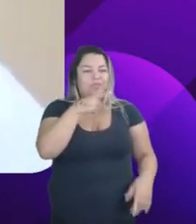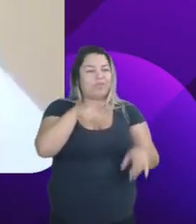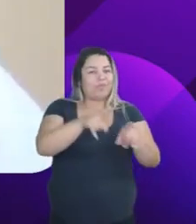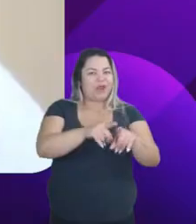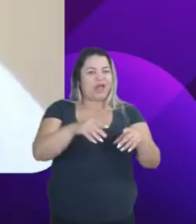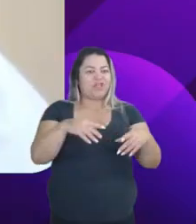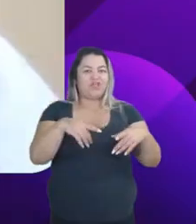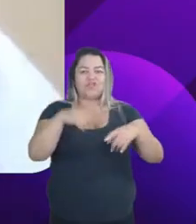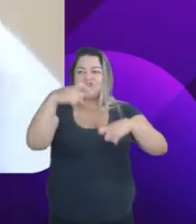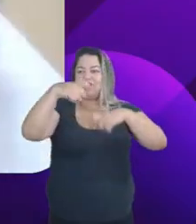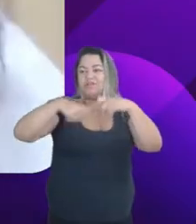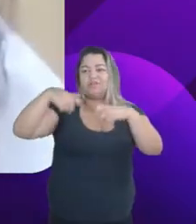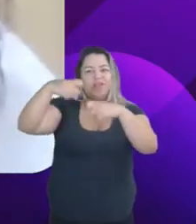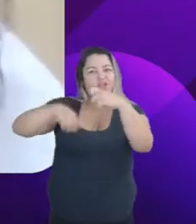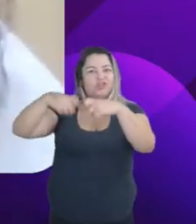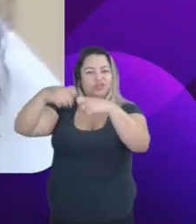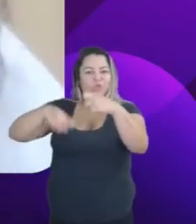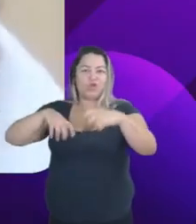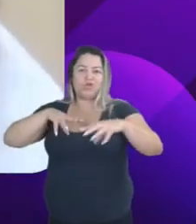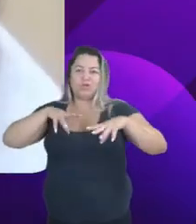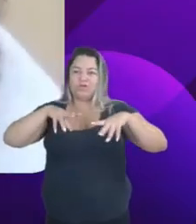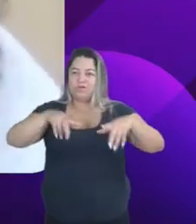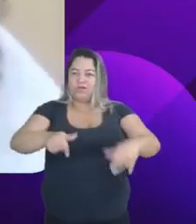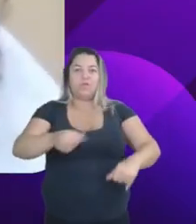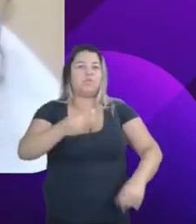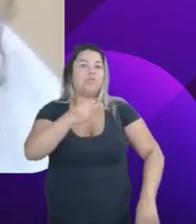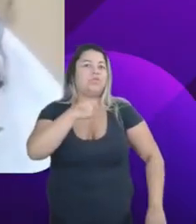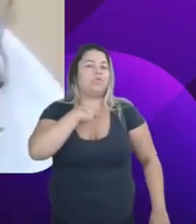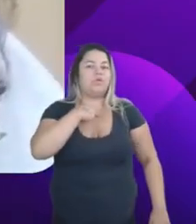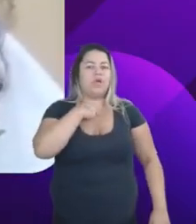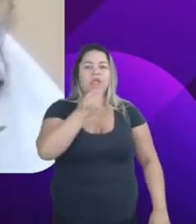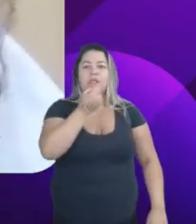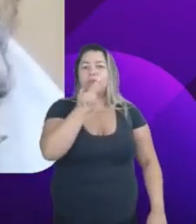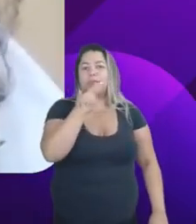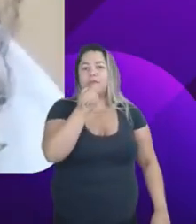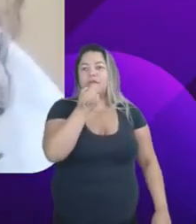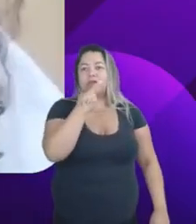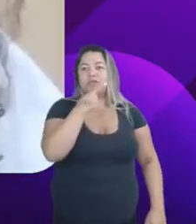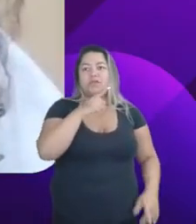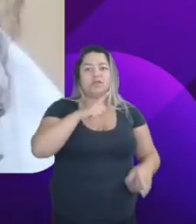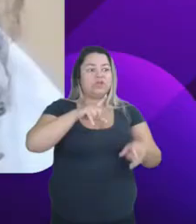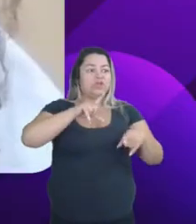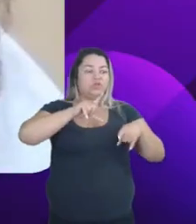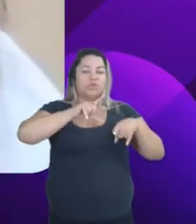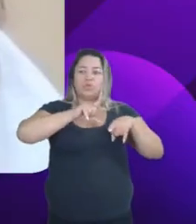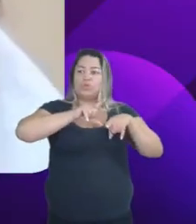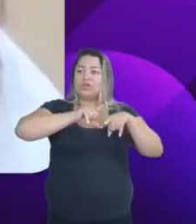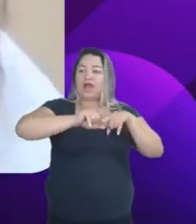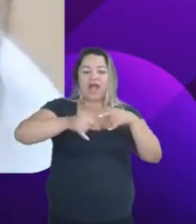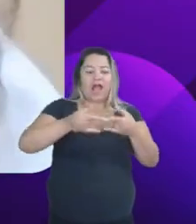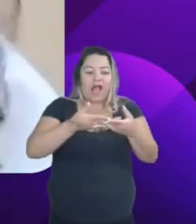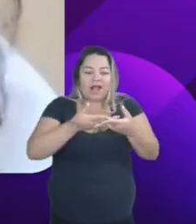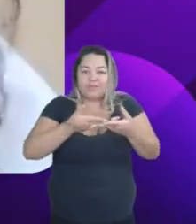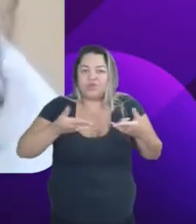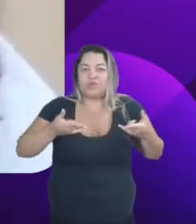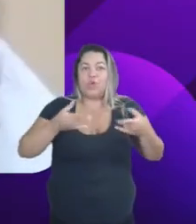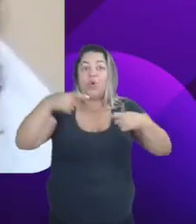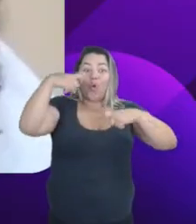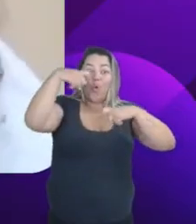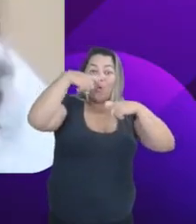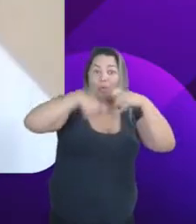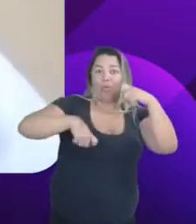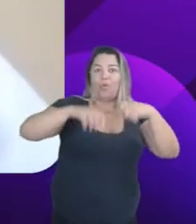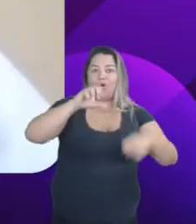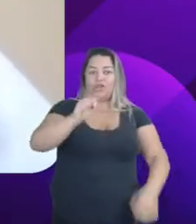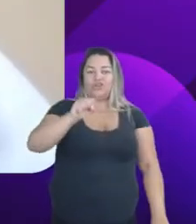dando para todo mundo. Proibir de usar anticoncepcional, retirar a camisinha no meio do ato. O estupro